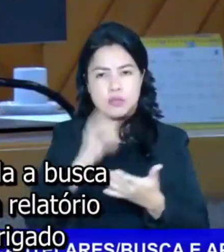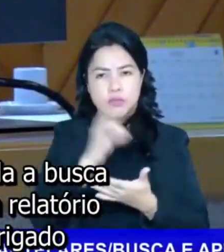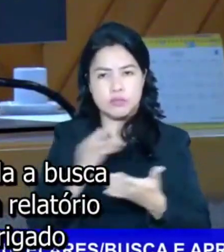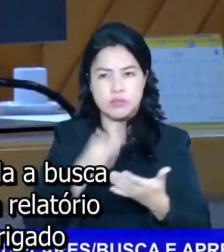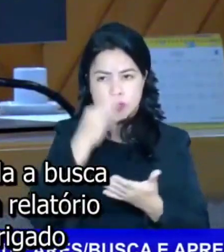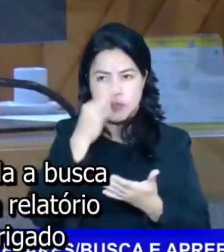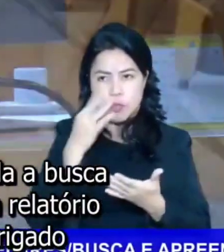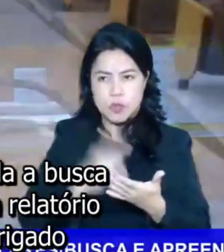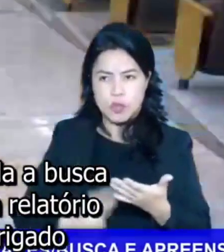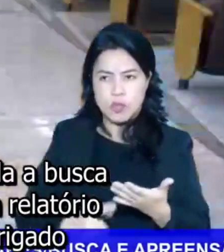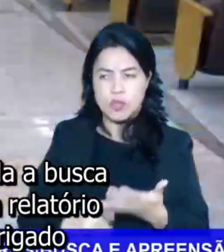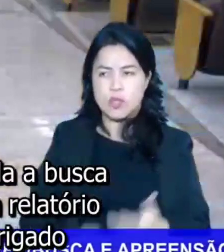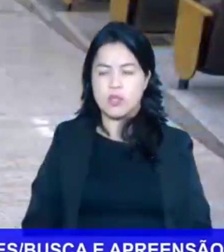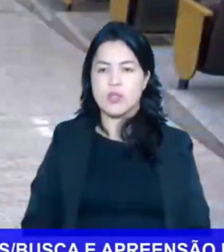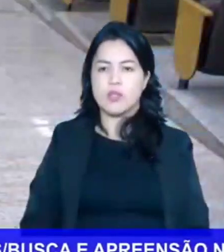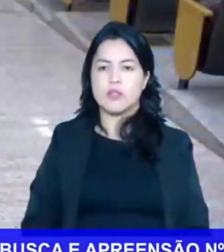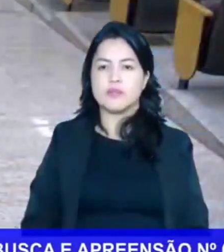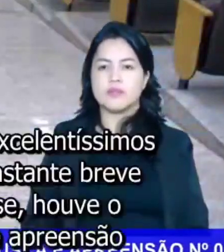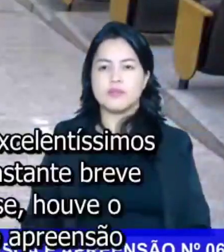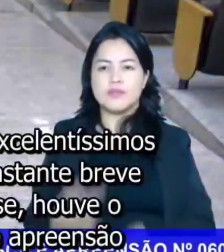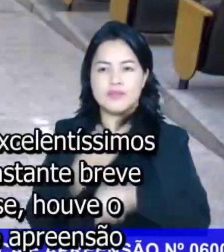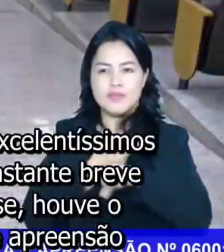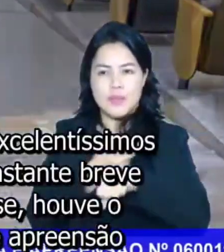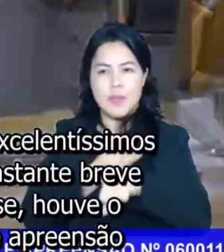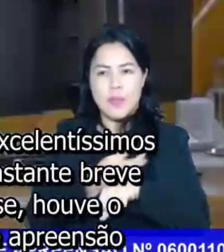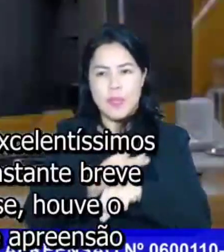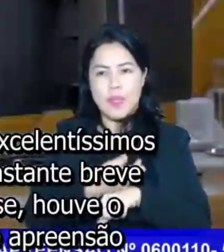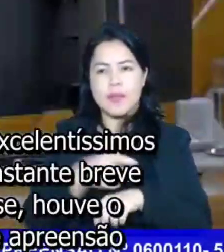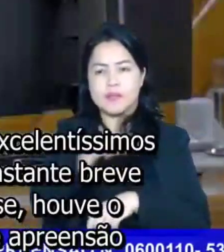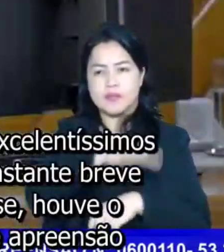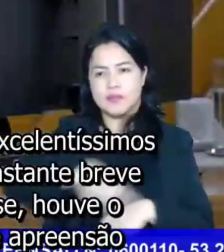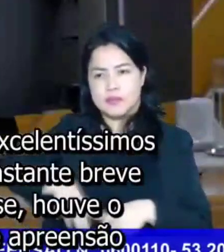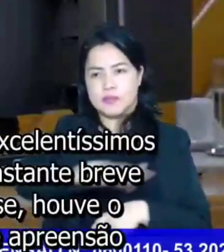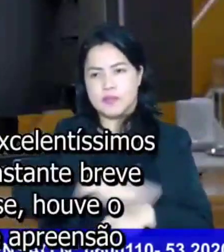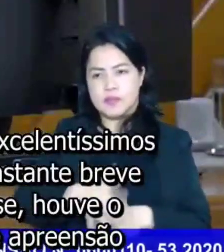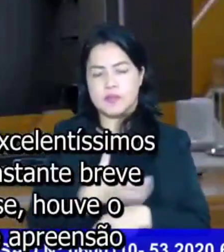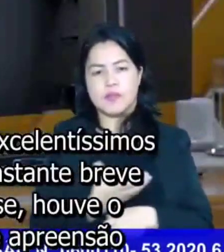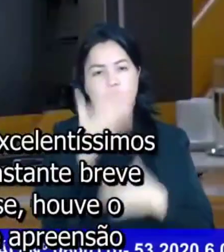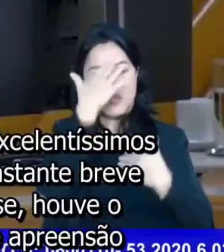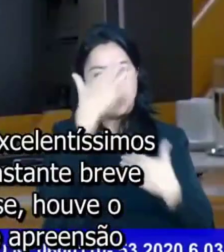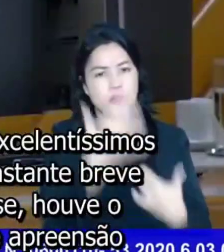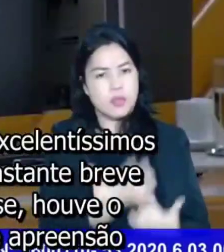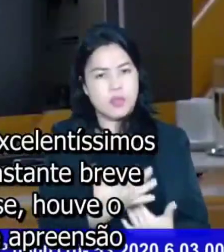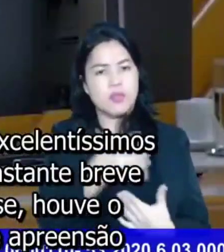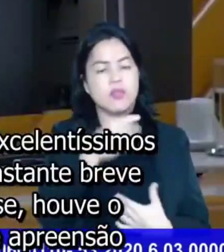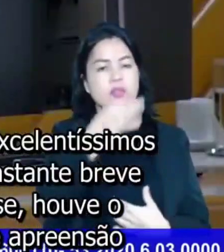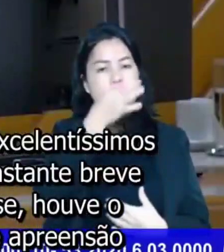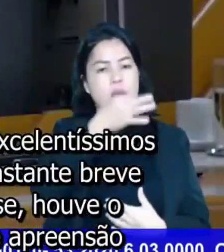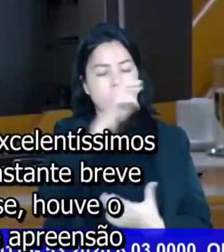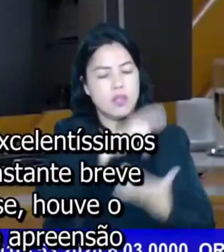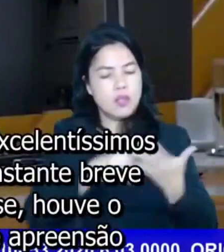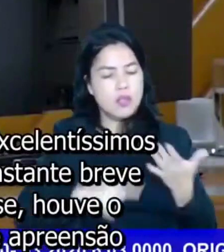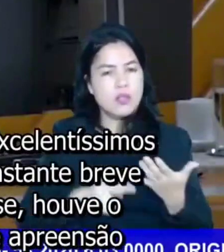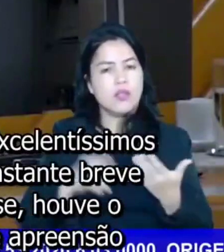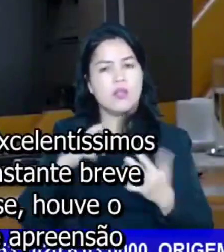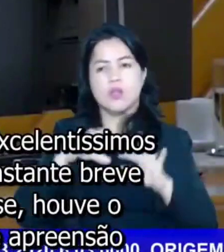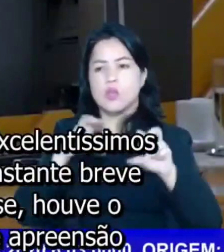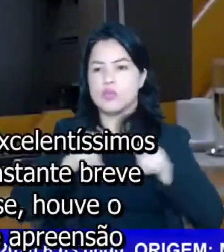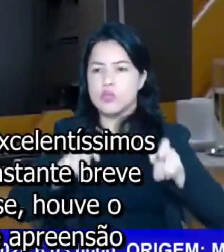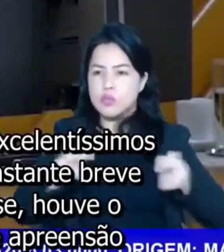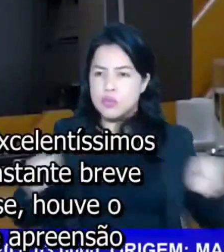Relatório, senhor procurador regional. Obrigado, excelentíssimo presidente. Em sua mesa, Dr. Pablo, procurador do